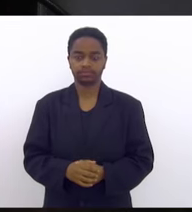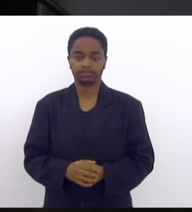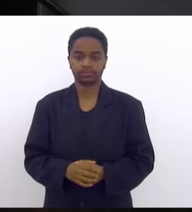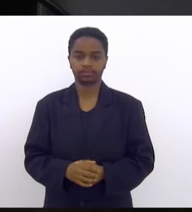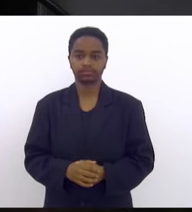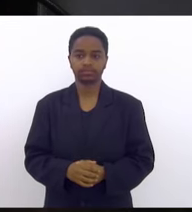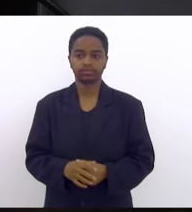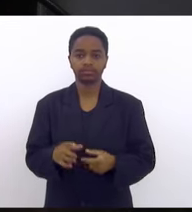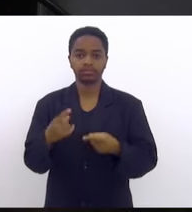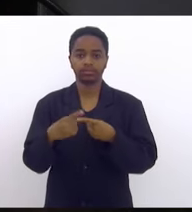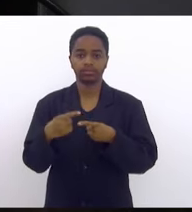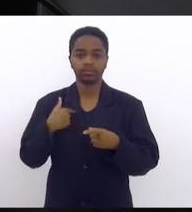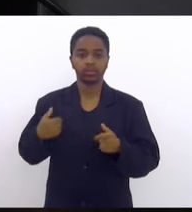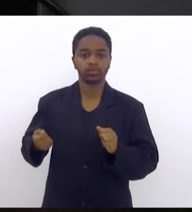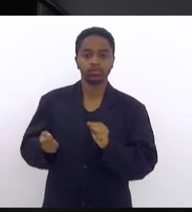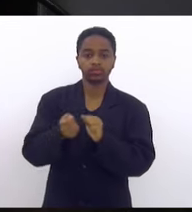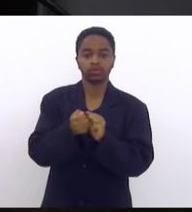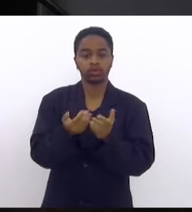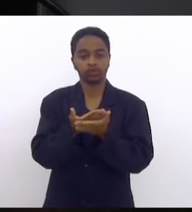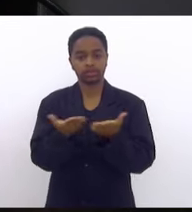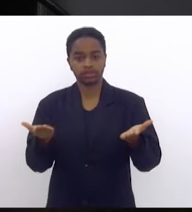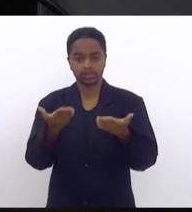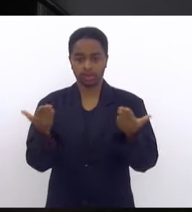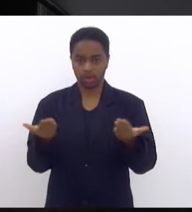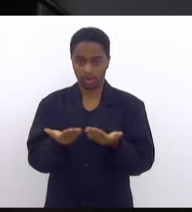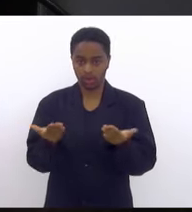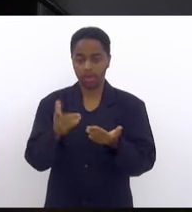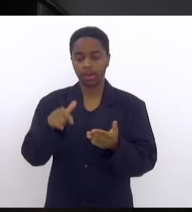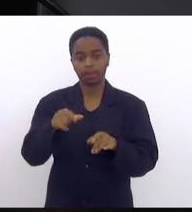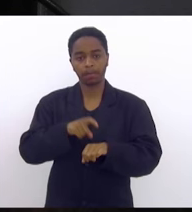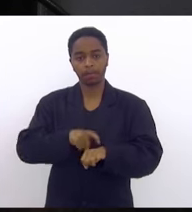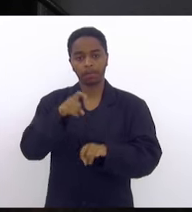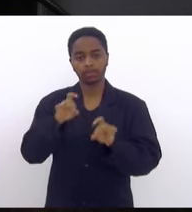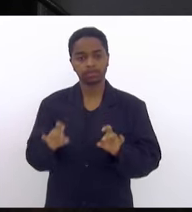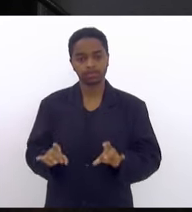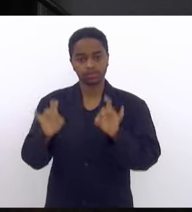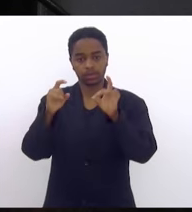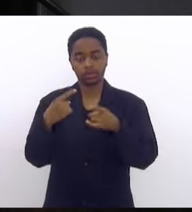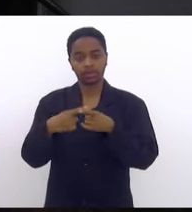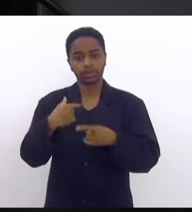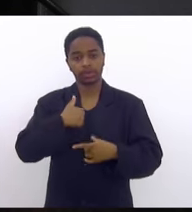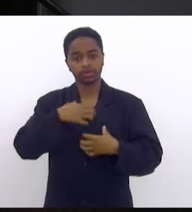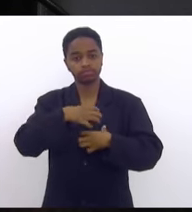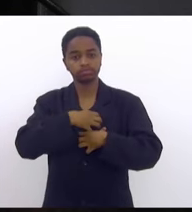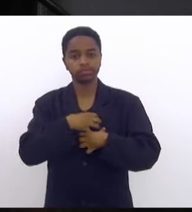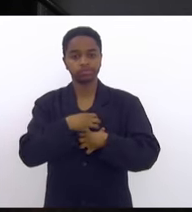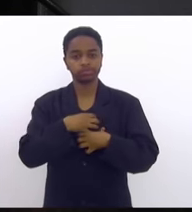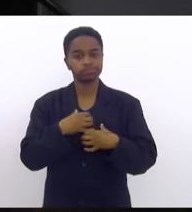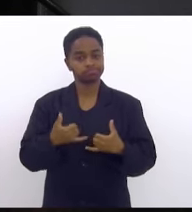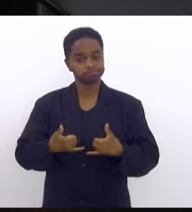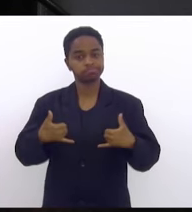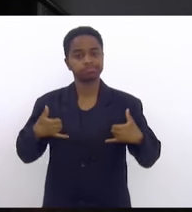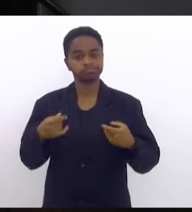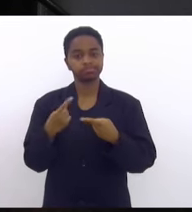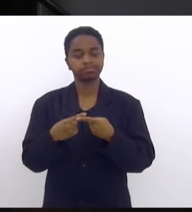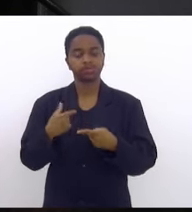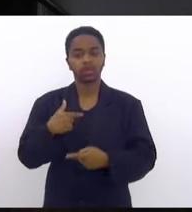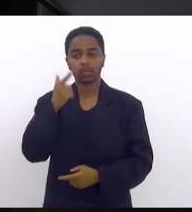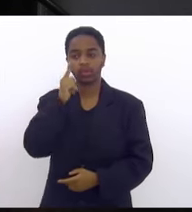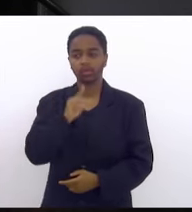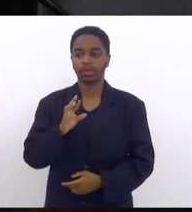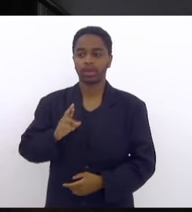Tá com vocês aqui, para mim, é um momento muito especial, assim, eu me sinto muito lisonjeado de poder